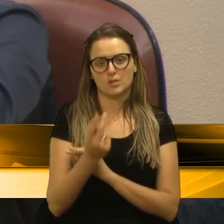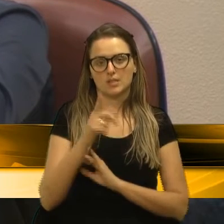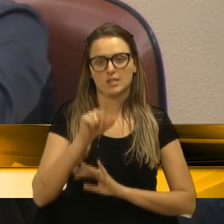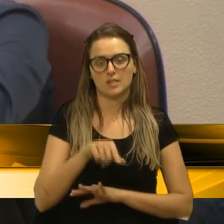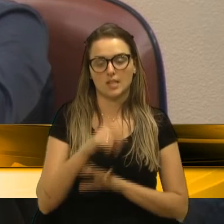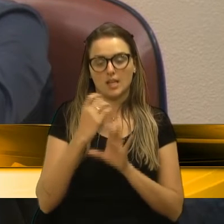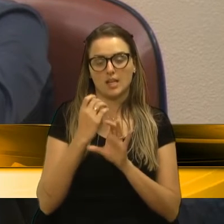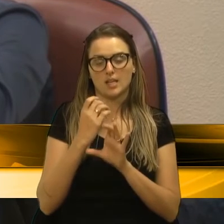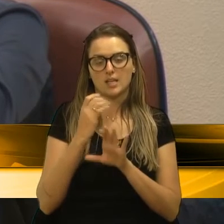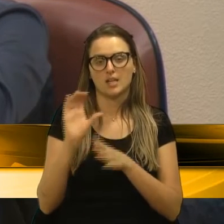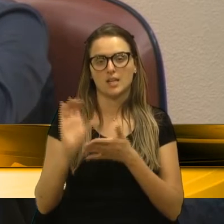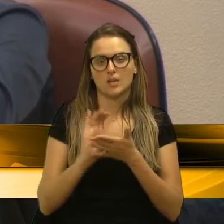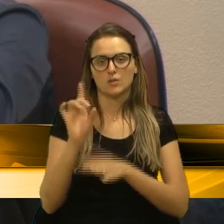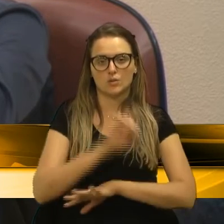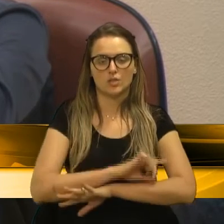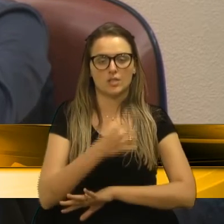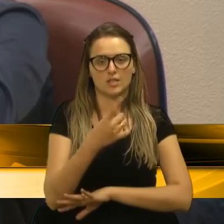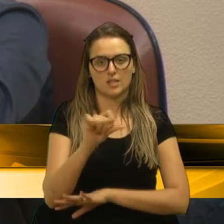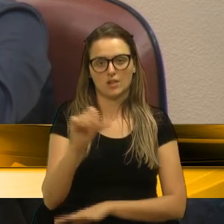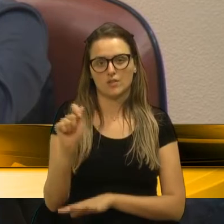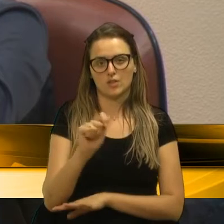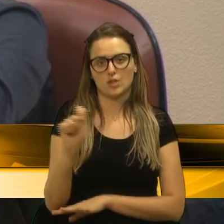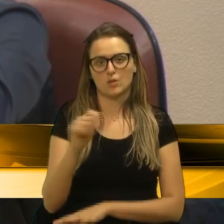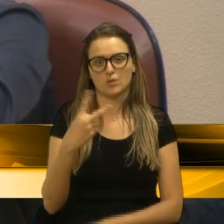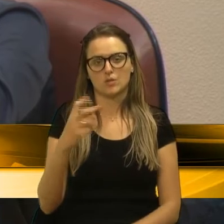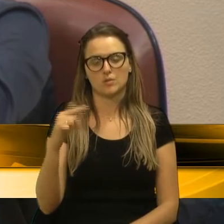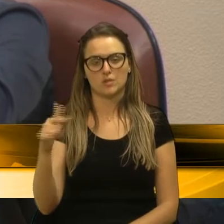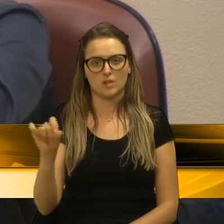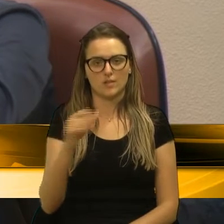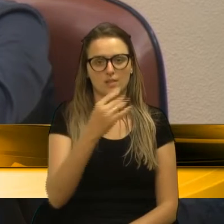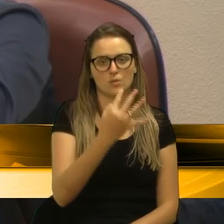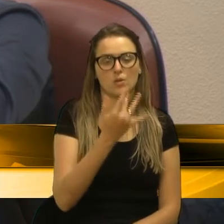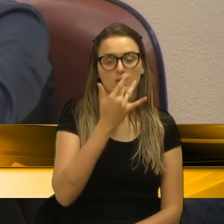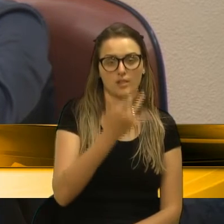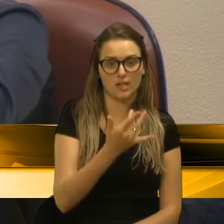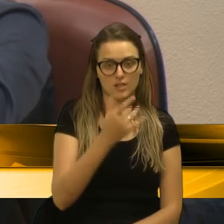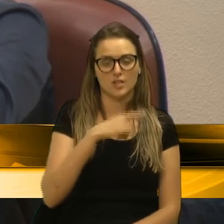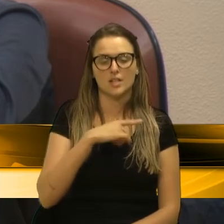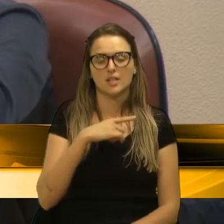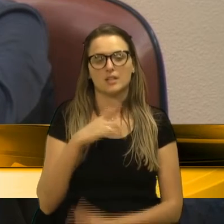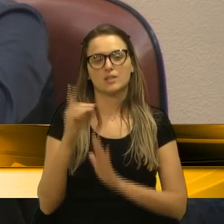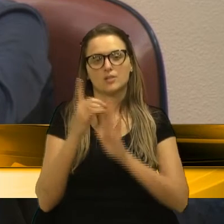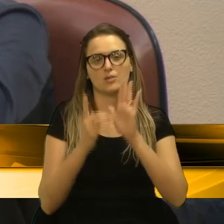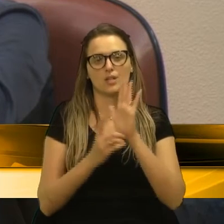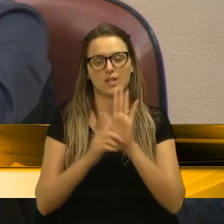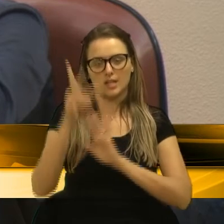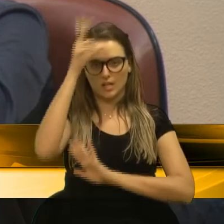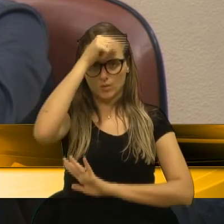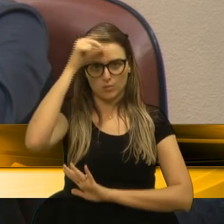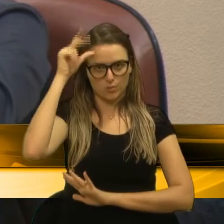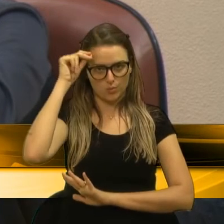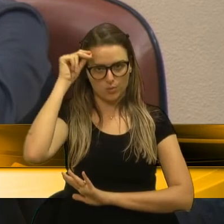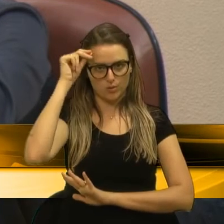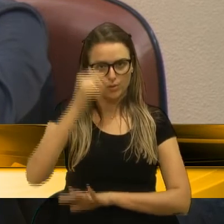que encerrar-se-á em 19 de agosto de 2019, às 16 horas, salientando-se conforme Decreto Municipal